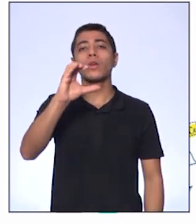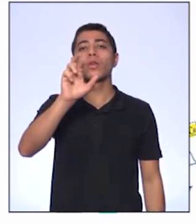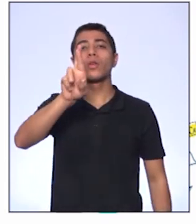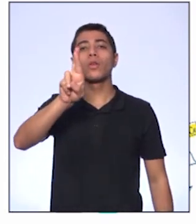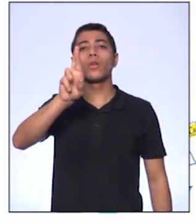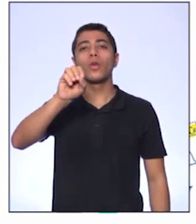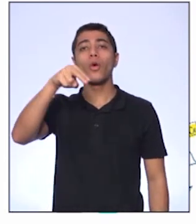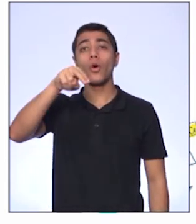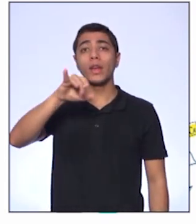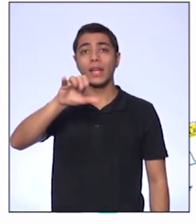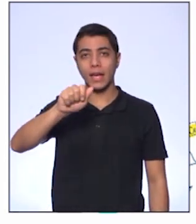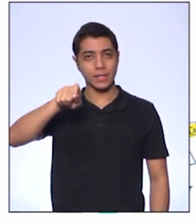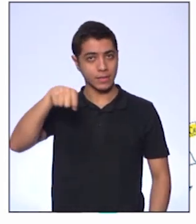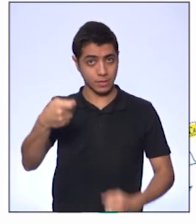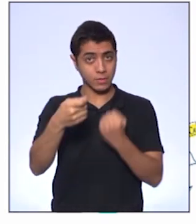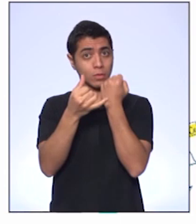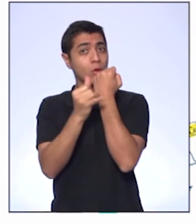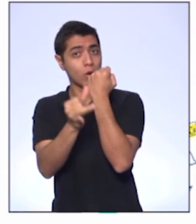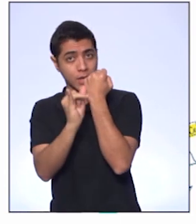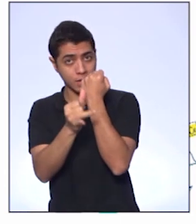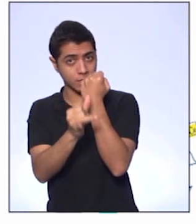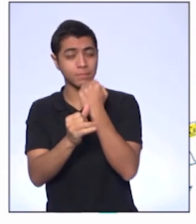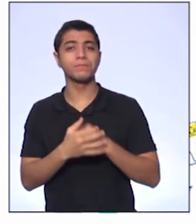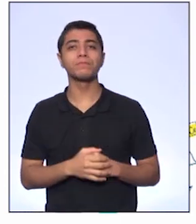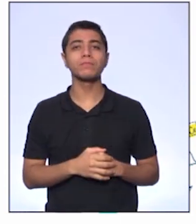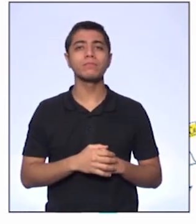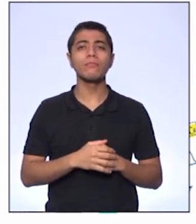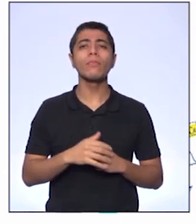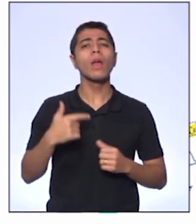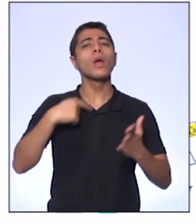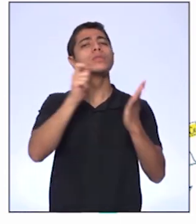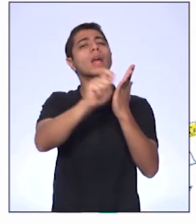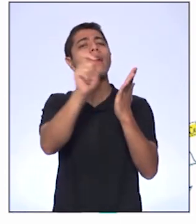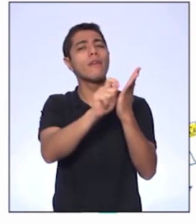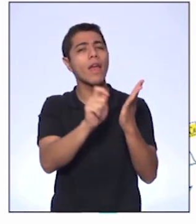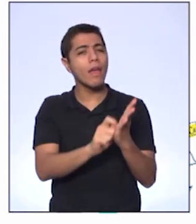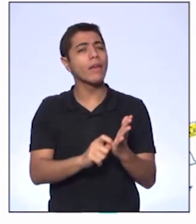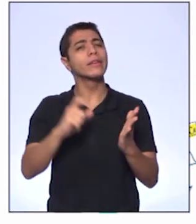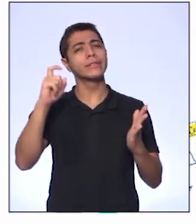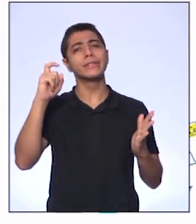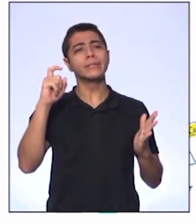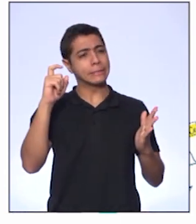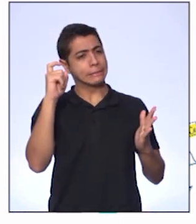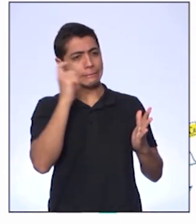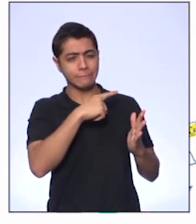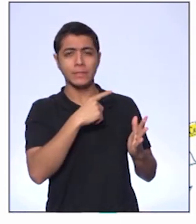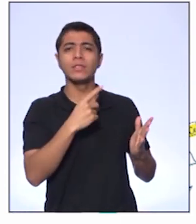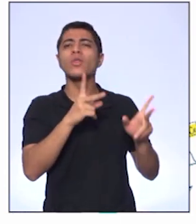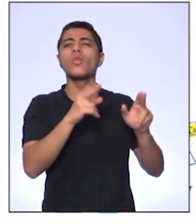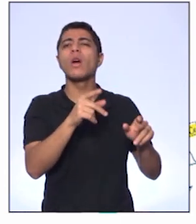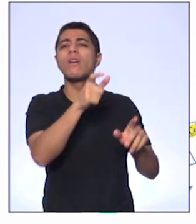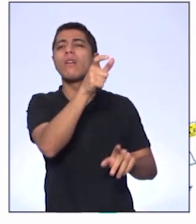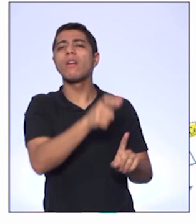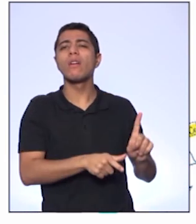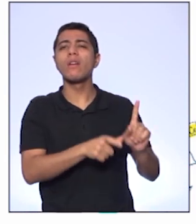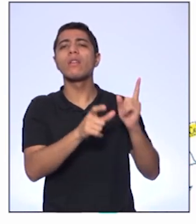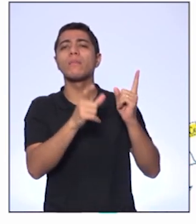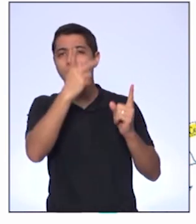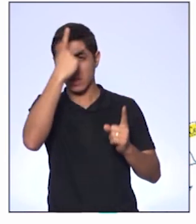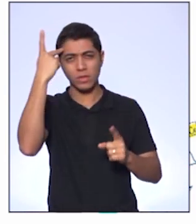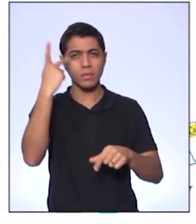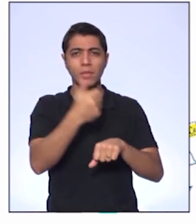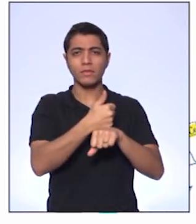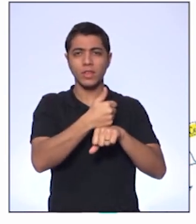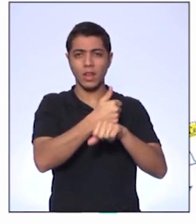Escrever prosa é uma arte ingrata. Eu digo prosa fiada, como se faz um cronista, não a prosa de um ficcionista, na qual este é